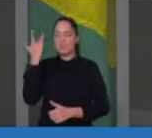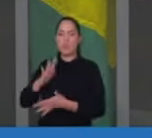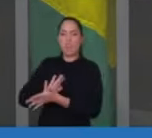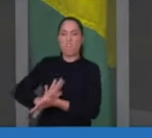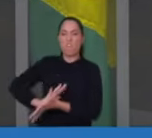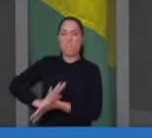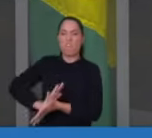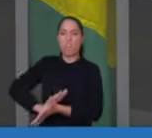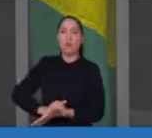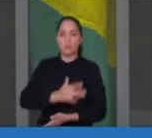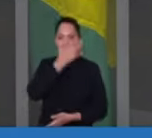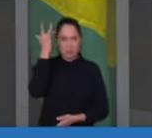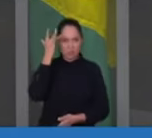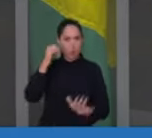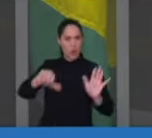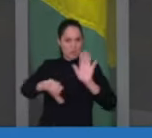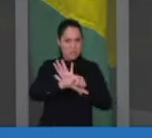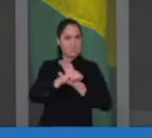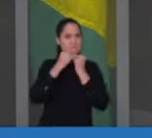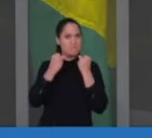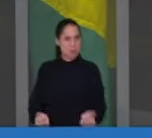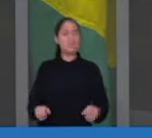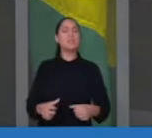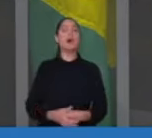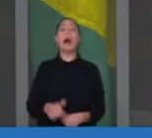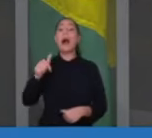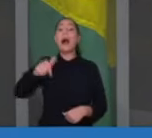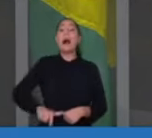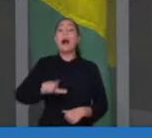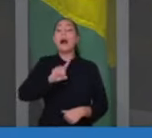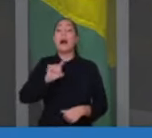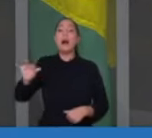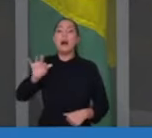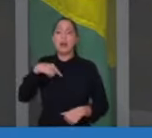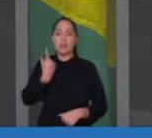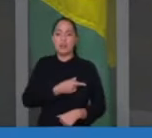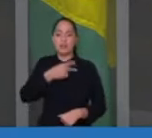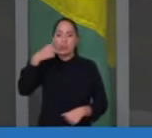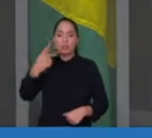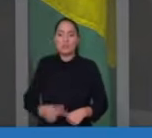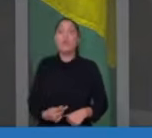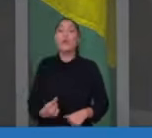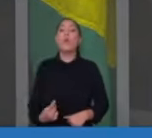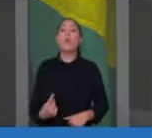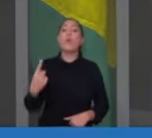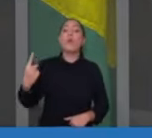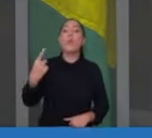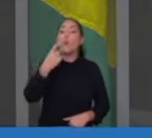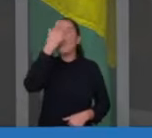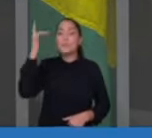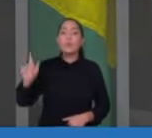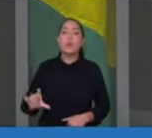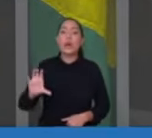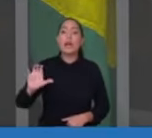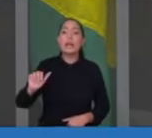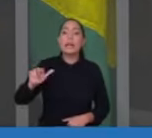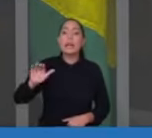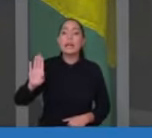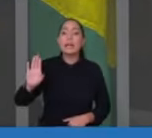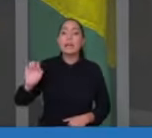Distrito Federal, senhor presidente, onde nós estamos aqui toda semana, um canibal, um sujeito que matou